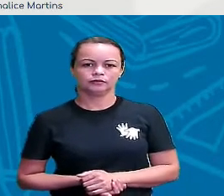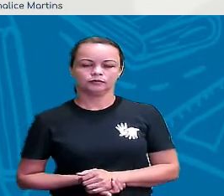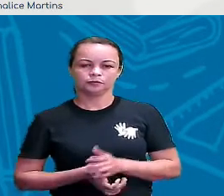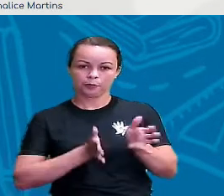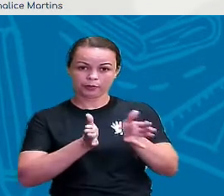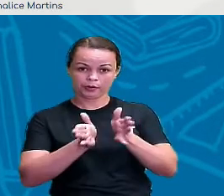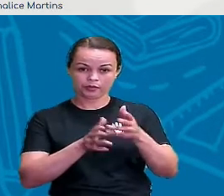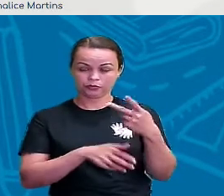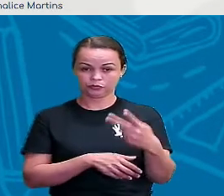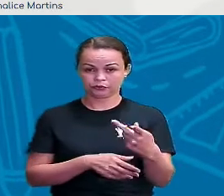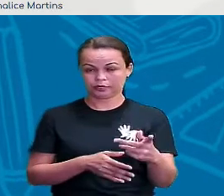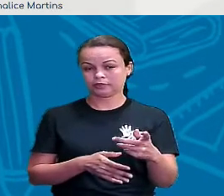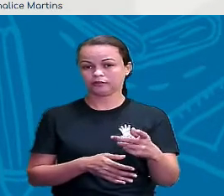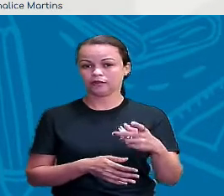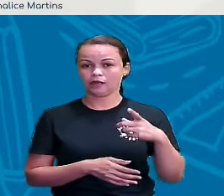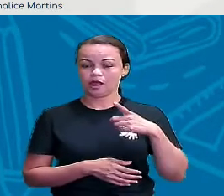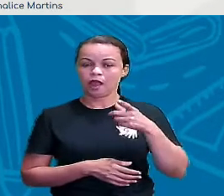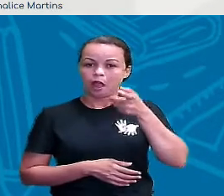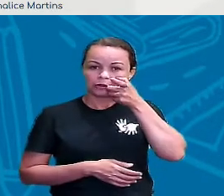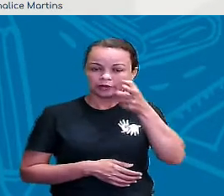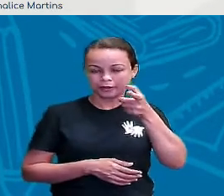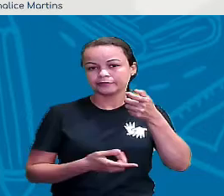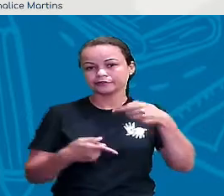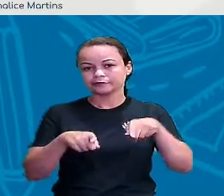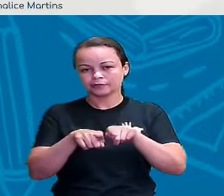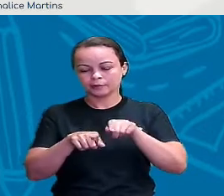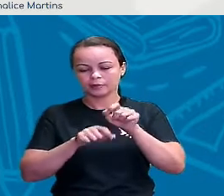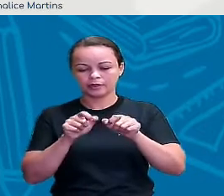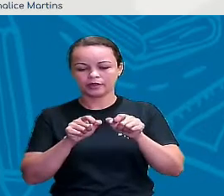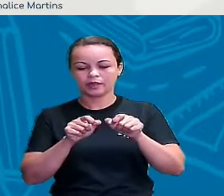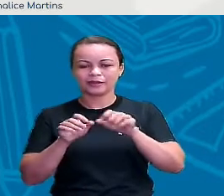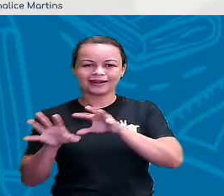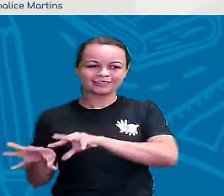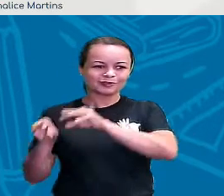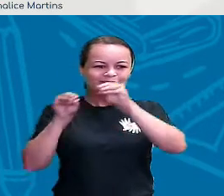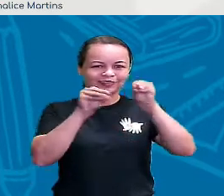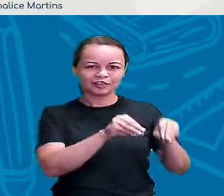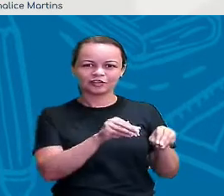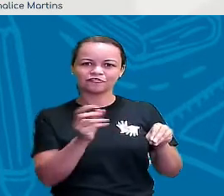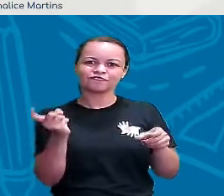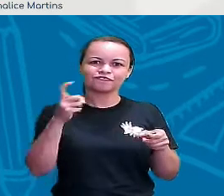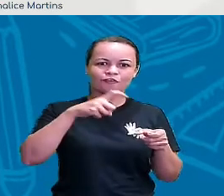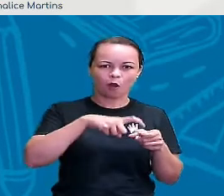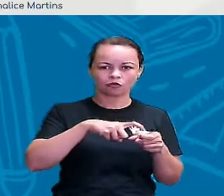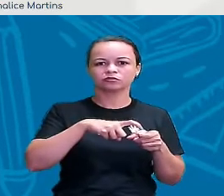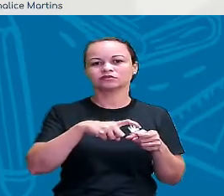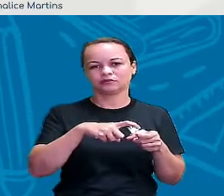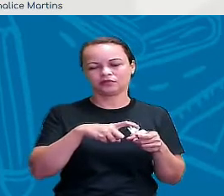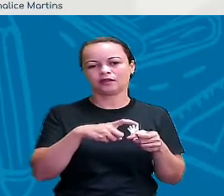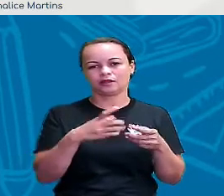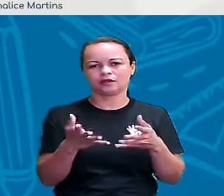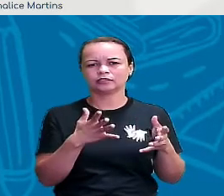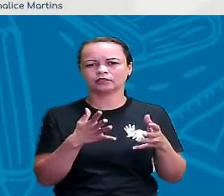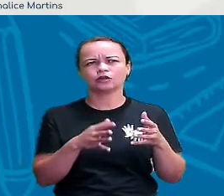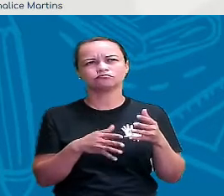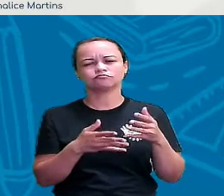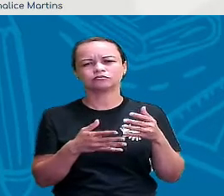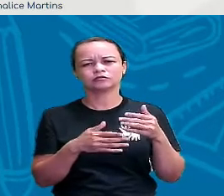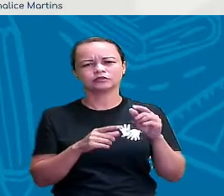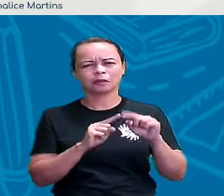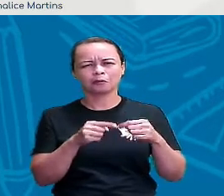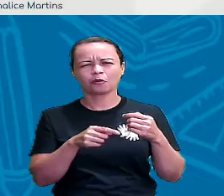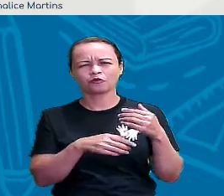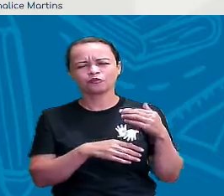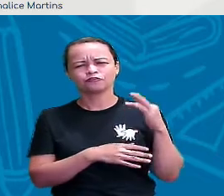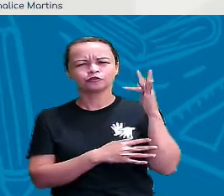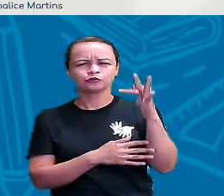uma coisa muito interessante, a migração de retorno. E eu acredito que mais na frente, né, futuramente, daqui a